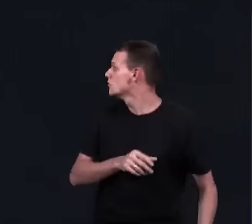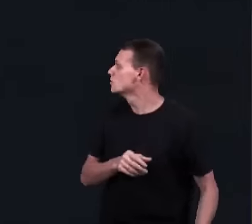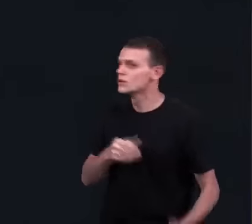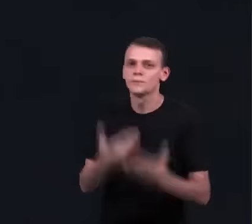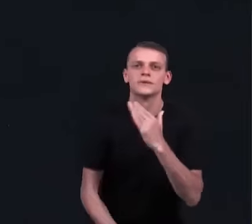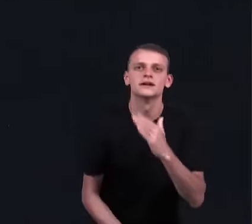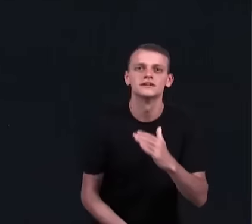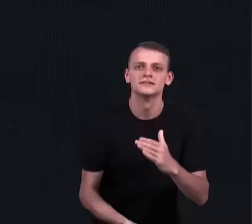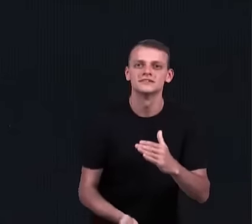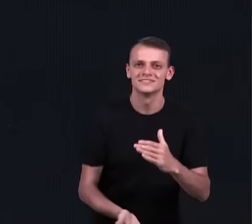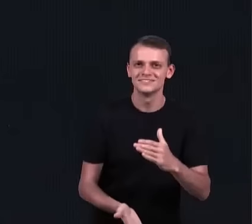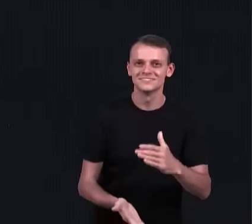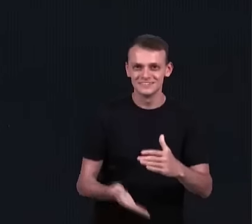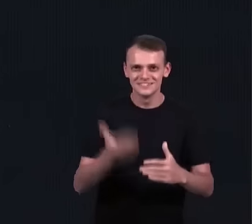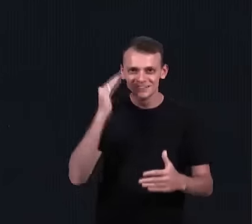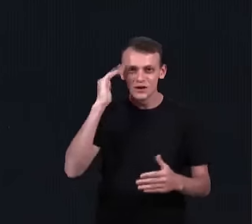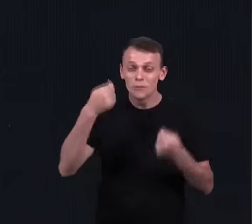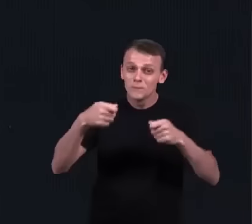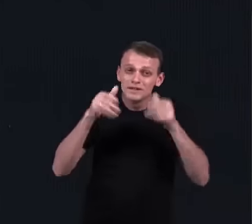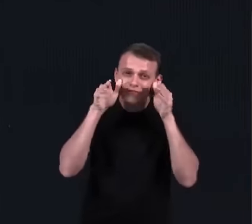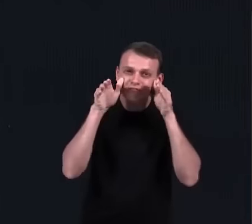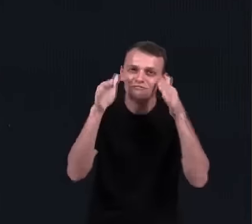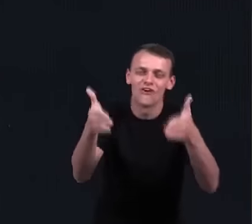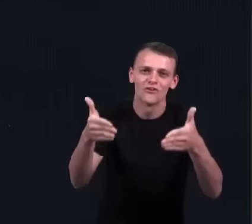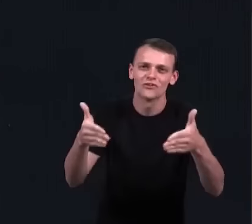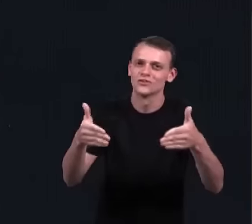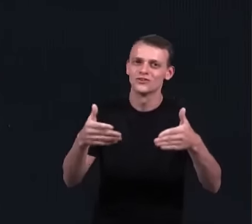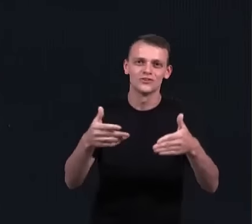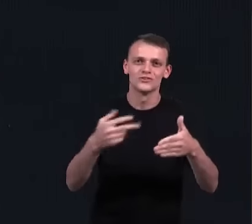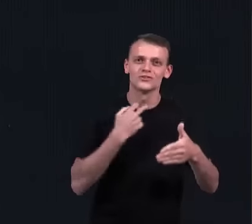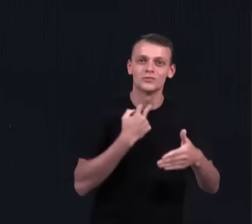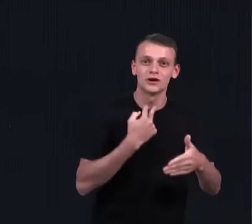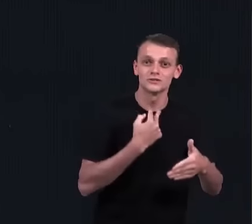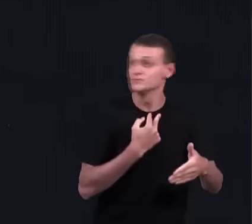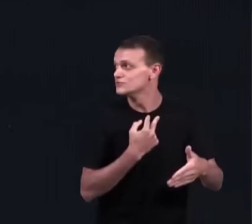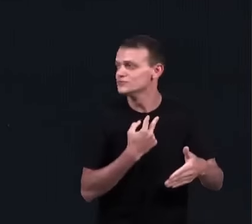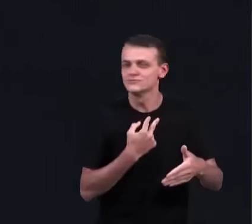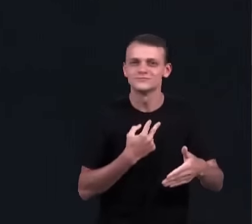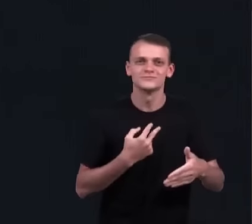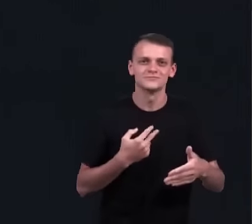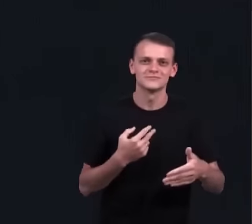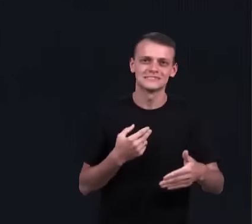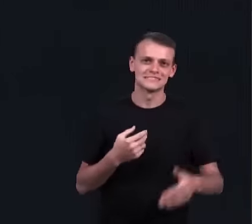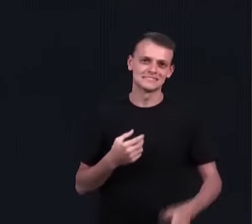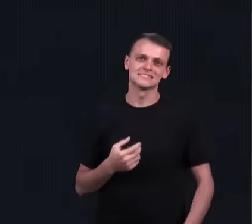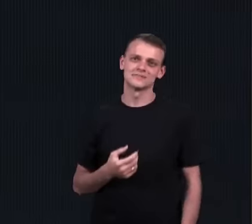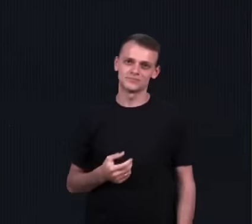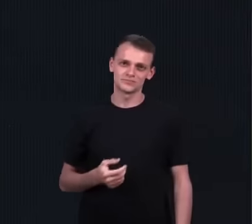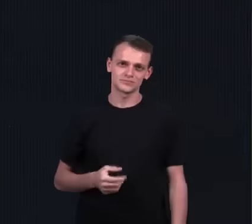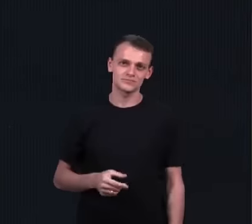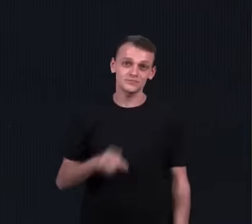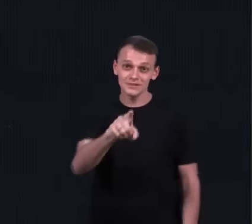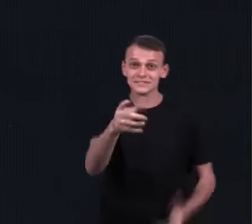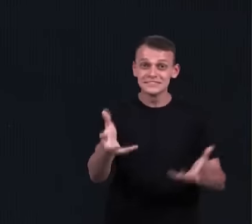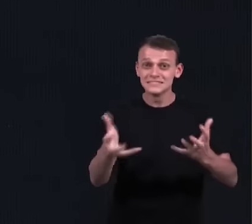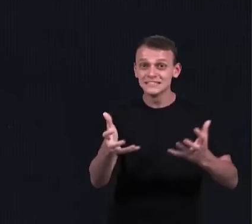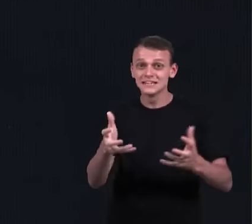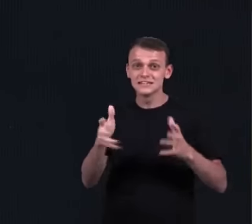Então faça as pessoas ser bem-sucedidas, cumpra os sonhos das pessoas e você vai ficar rico.